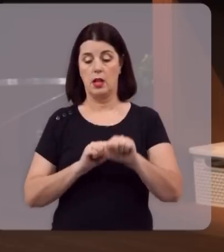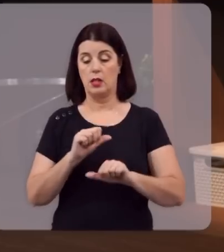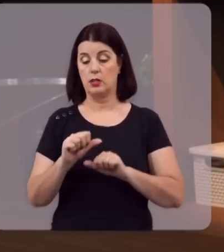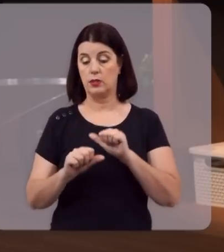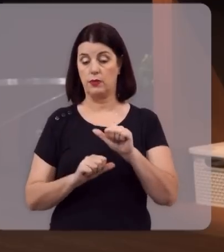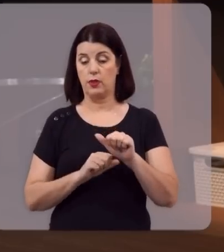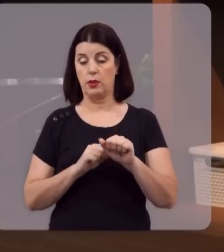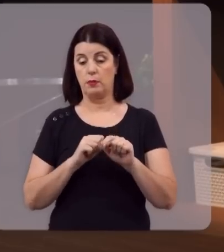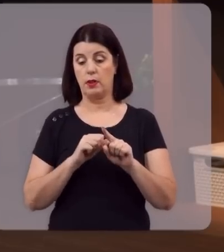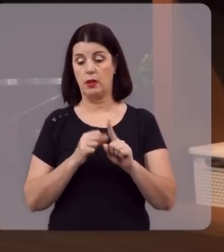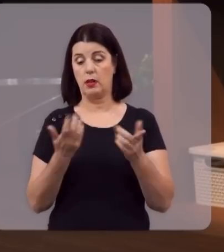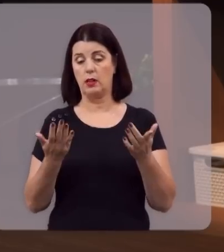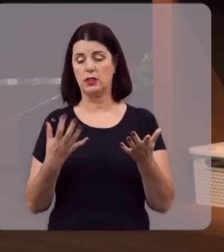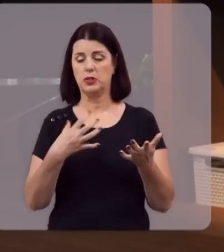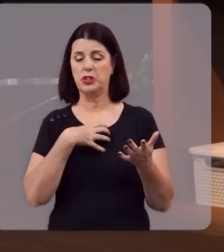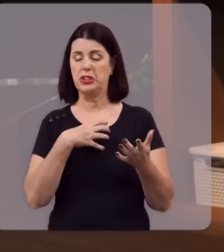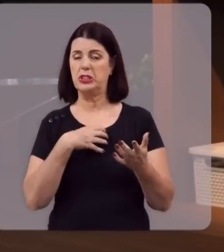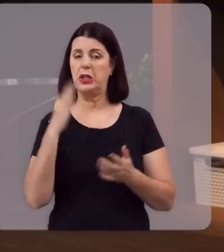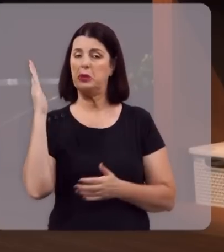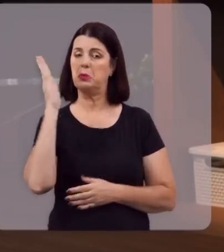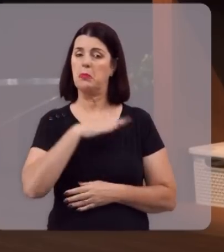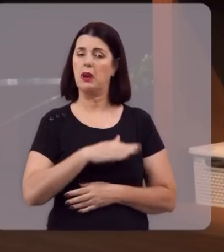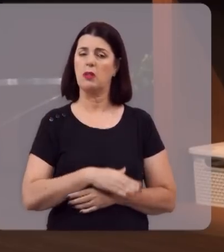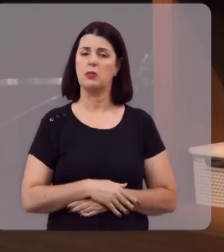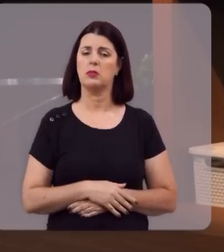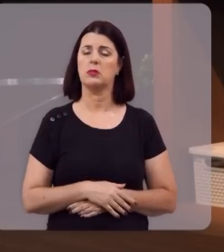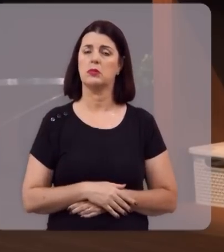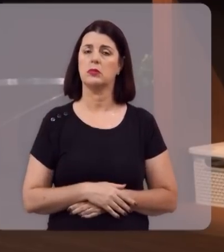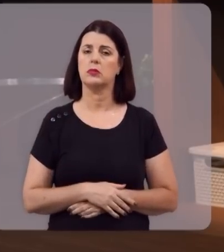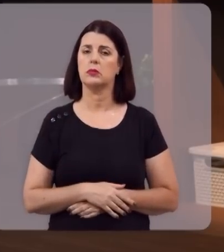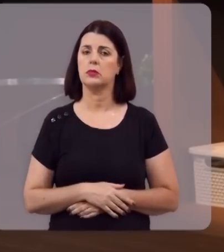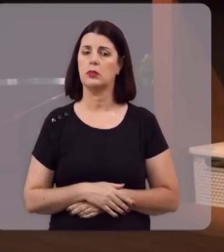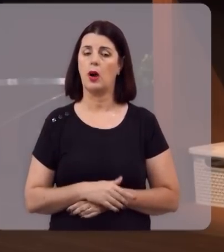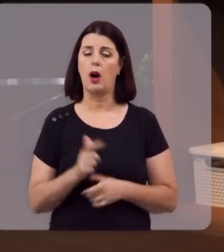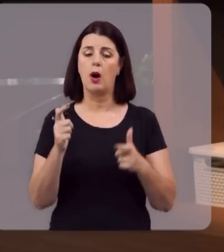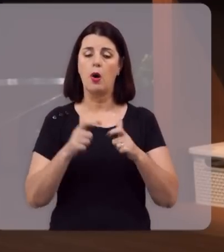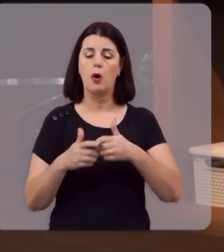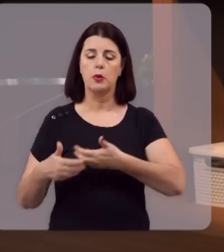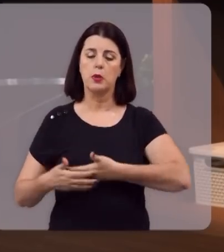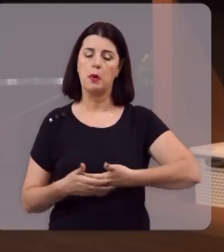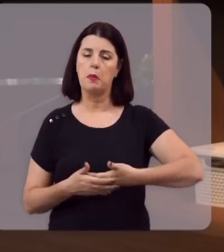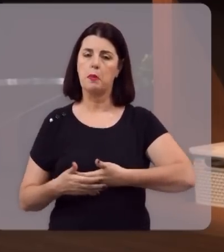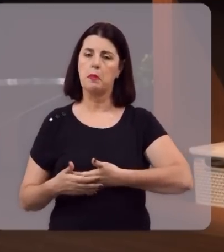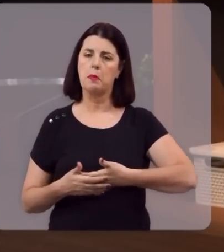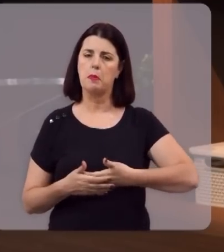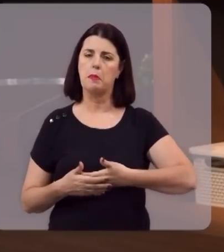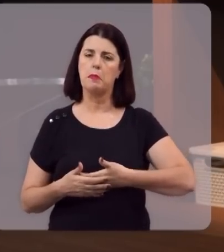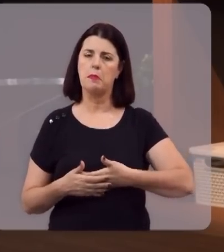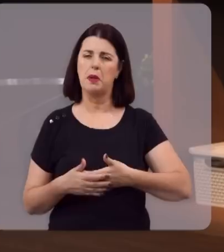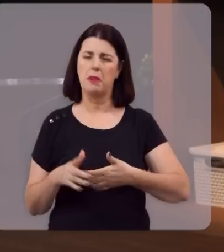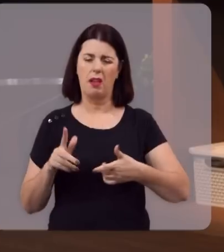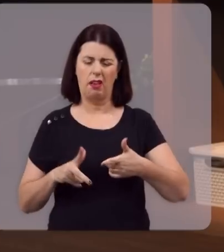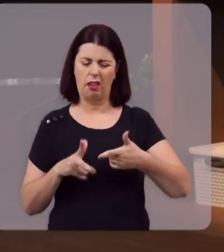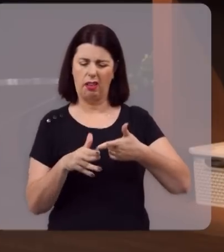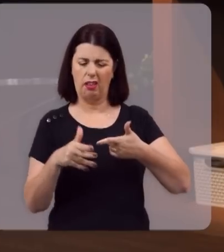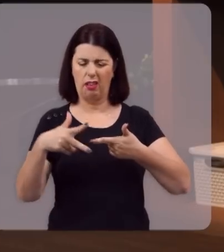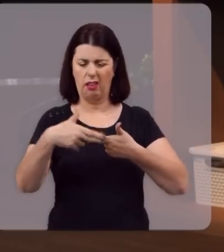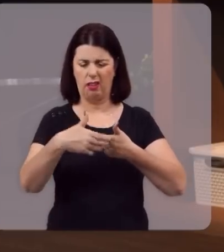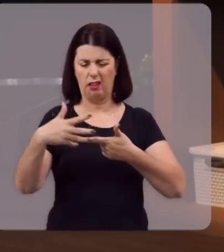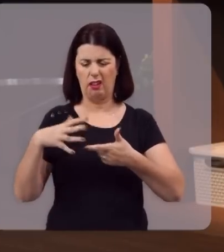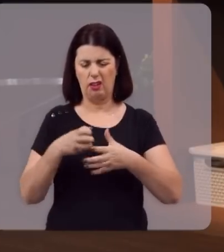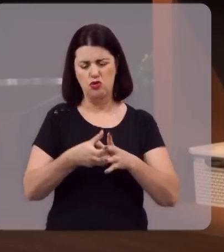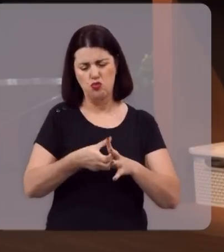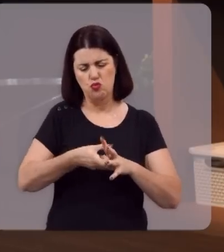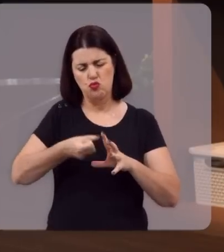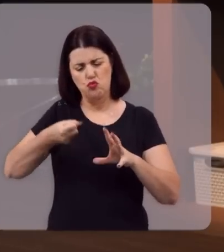transformando em partido de horror onde um bebê envenenado e depois esquartejado